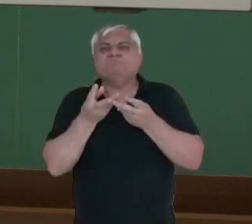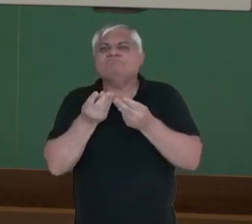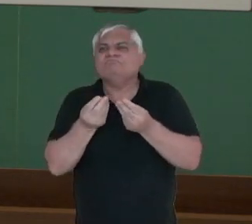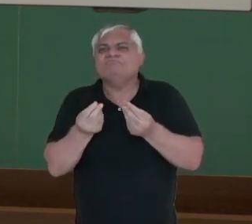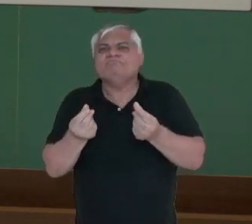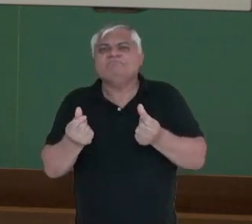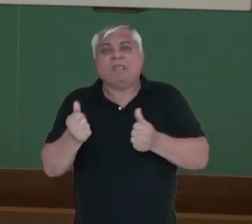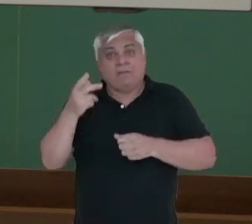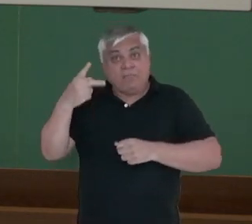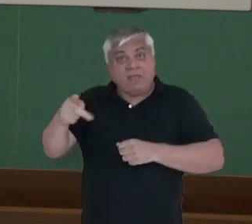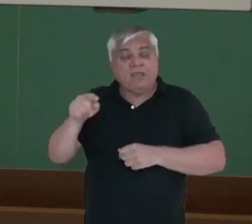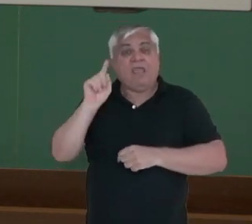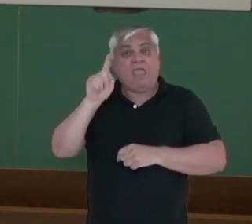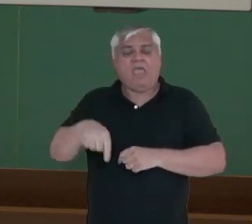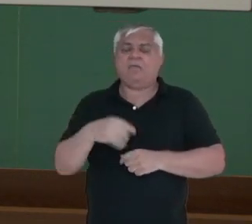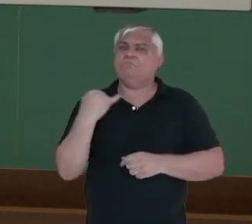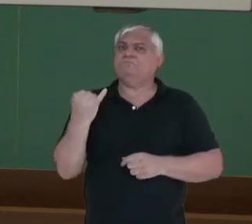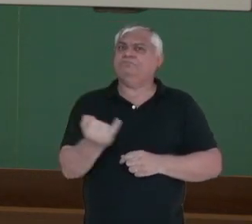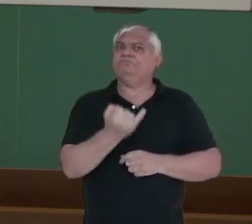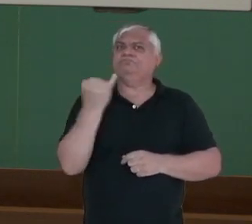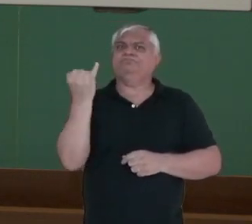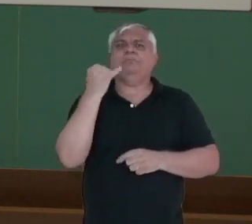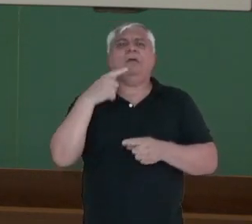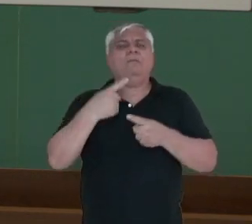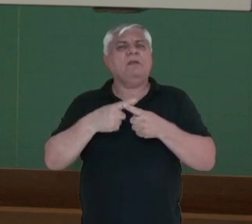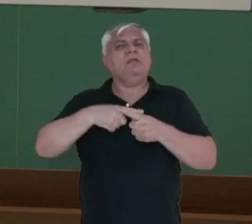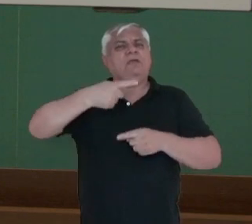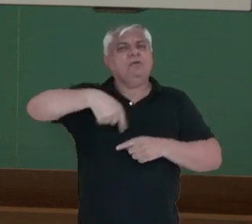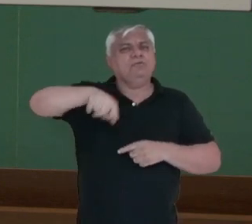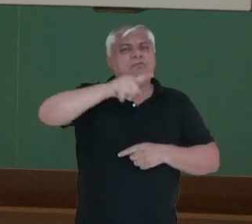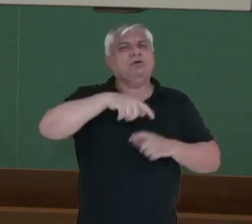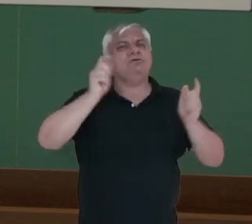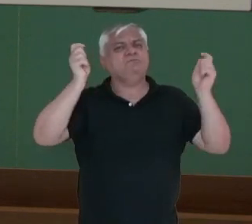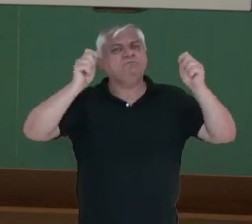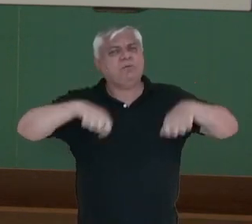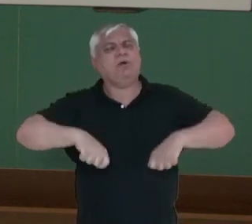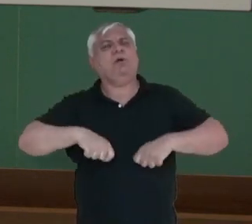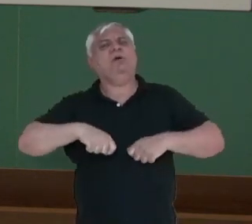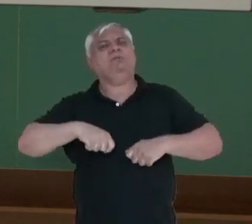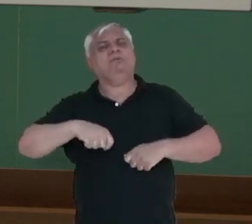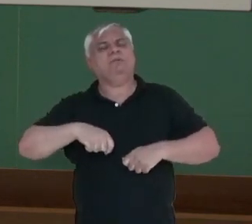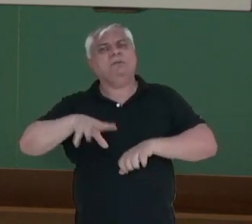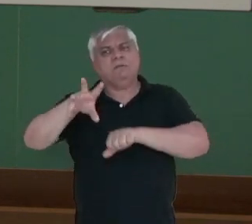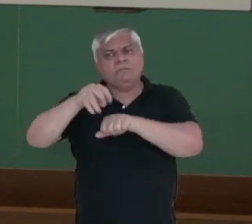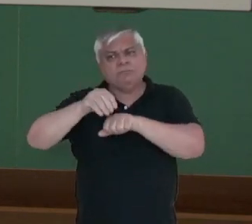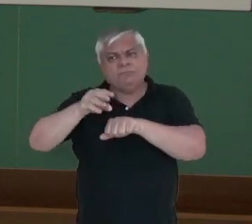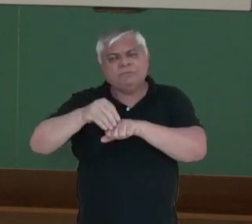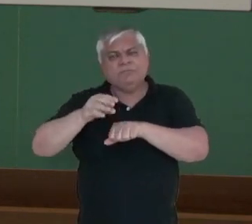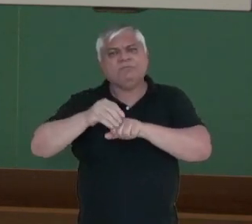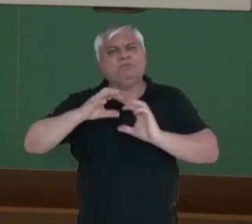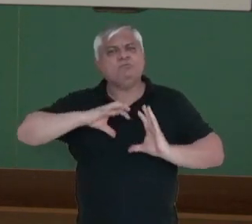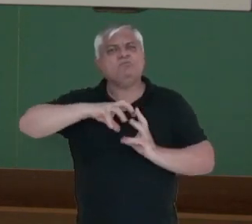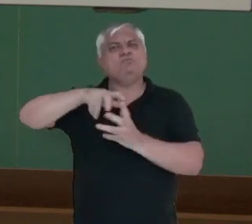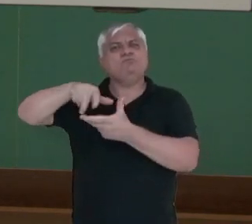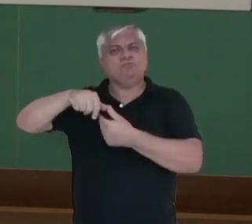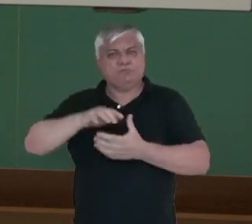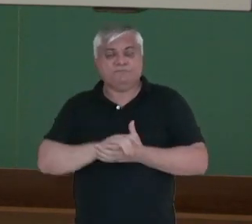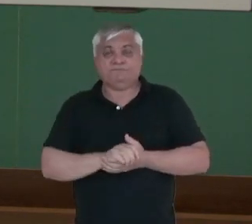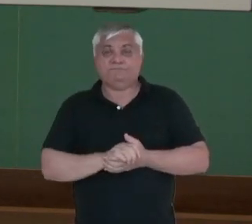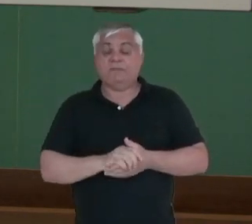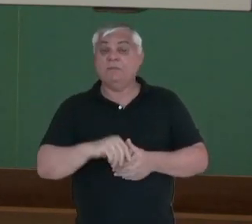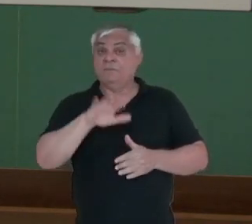para ele é crucial para que a gente possa ter algum conhecimento do mundo.